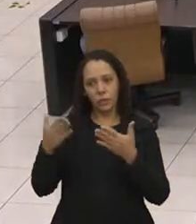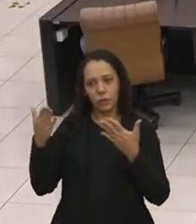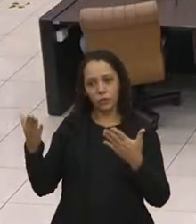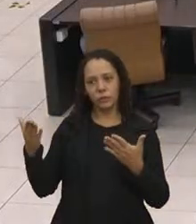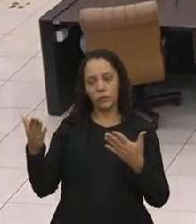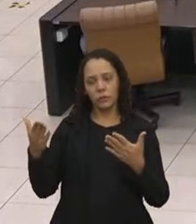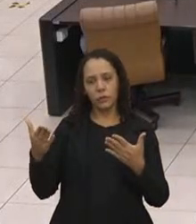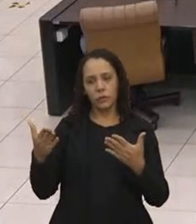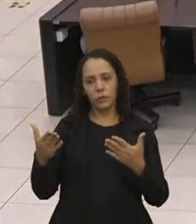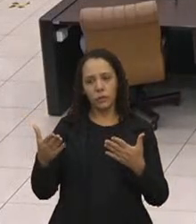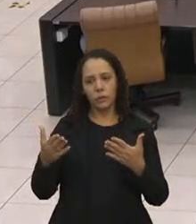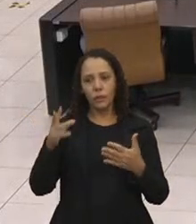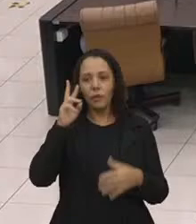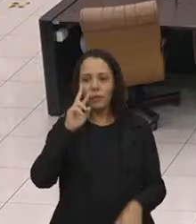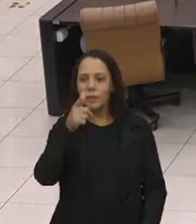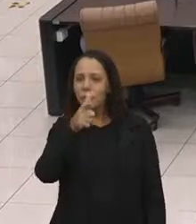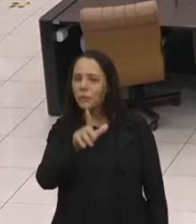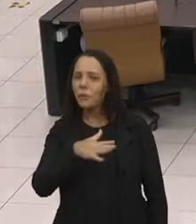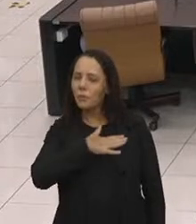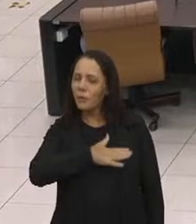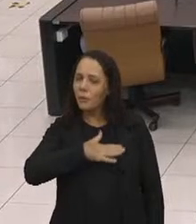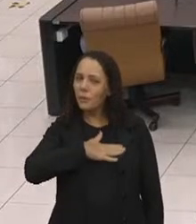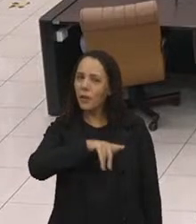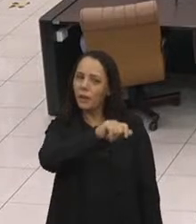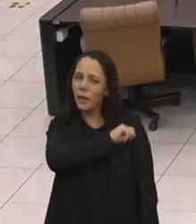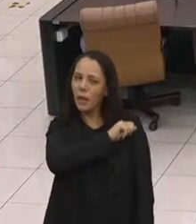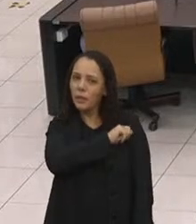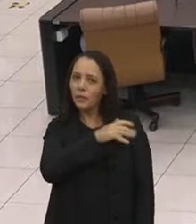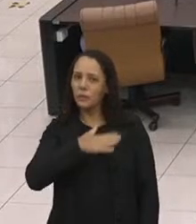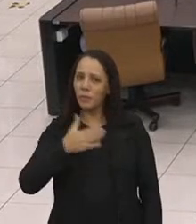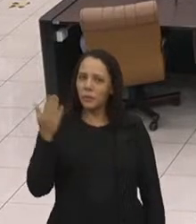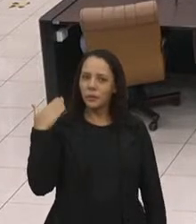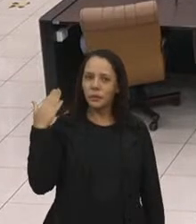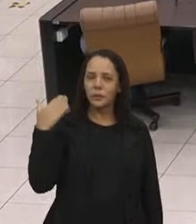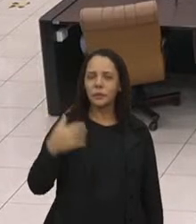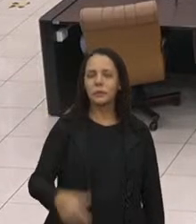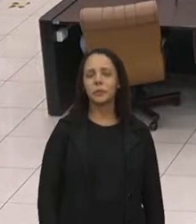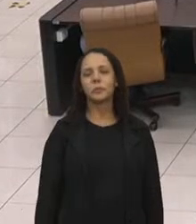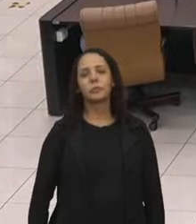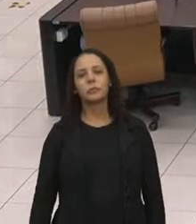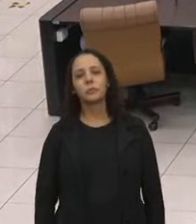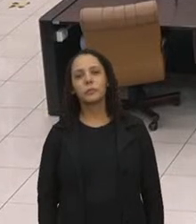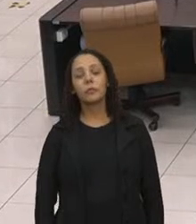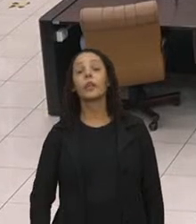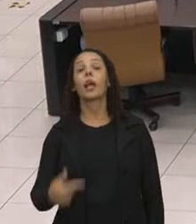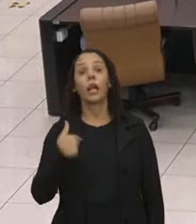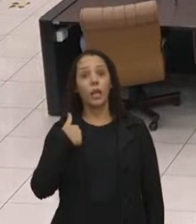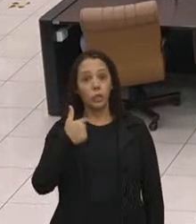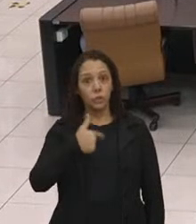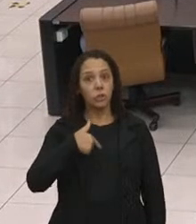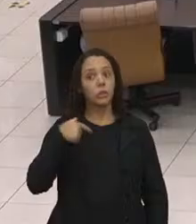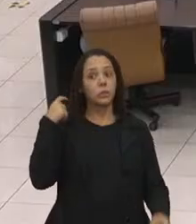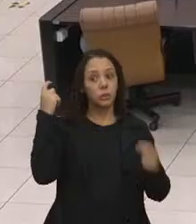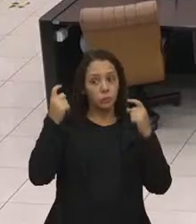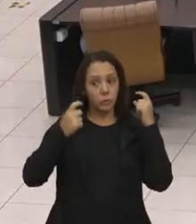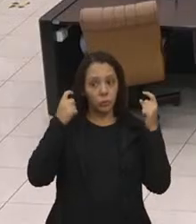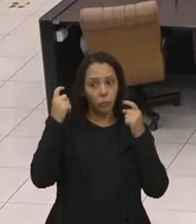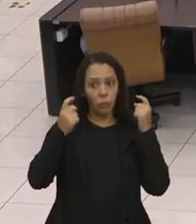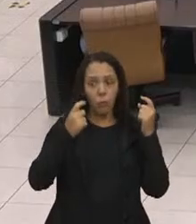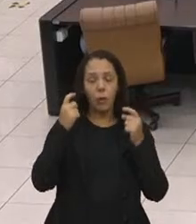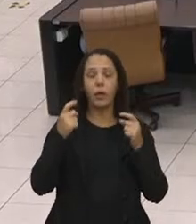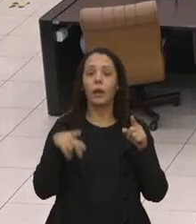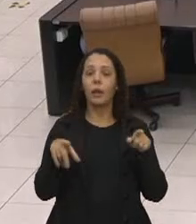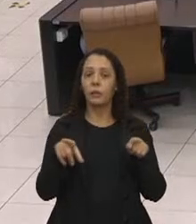Fernando, prazer revê-lo, foi meu aluno. Bom, a gente tem olhado bastante para a questão da mobilidade lá, lembrar desde o